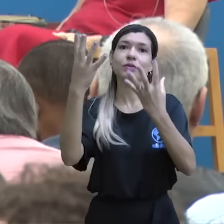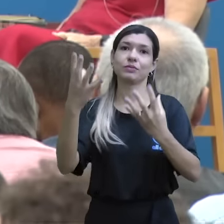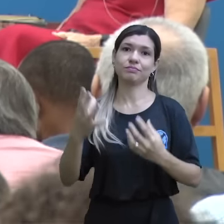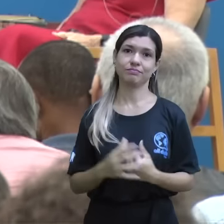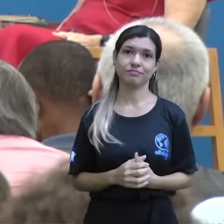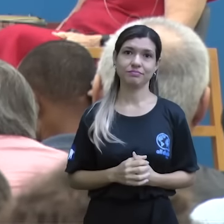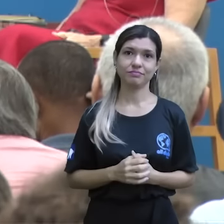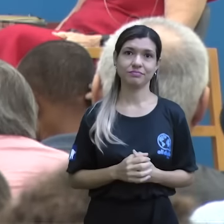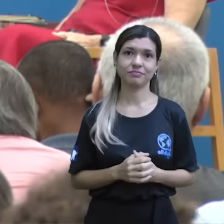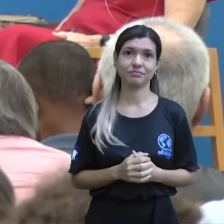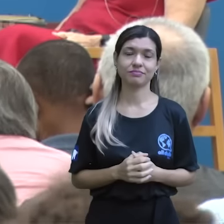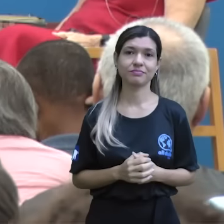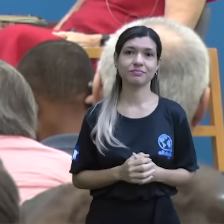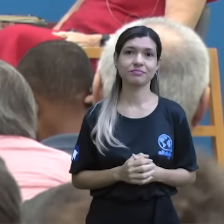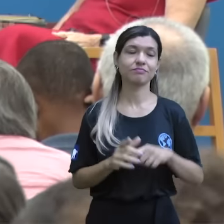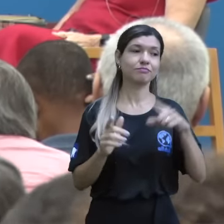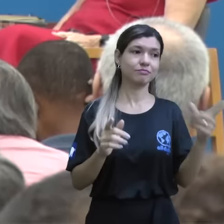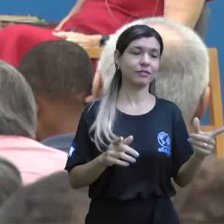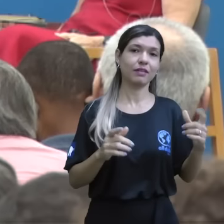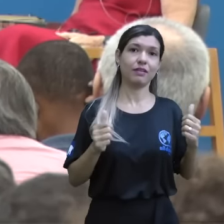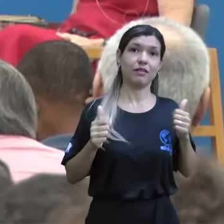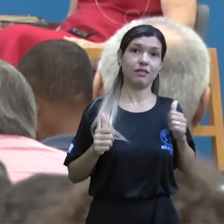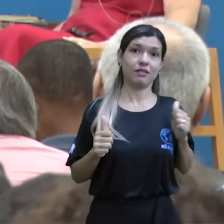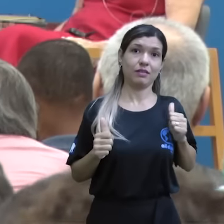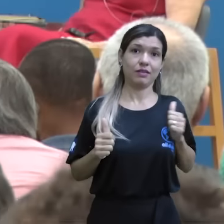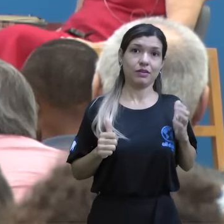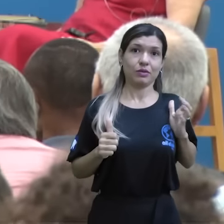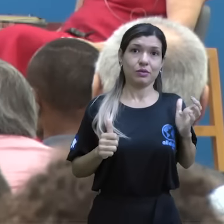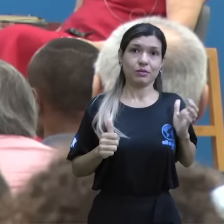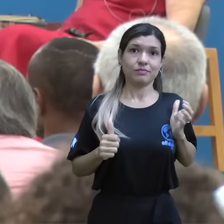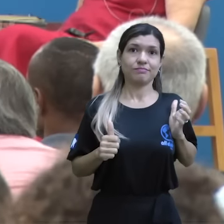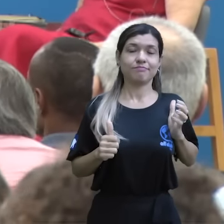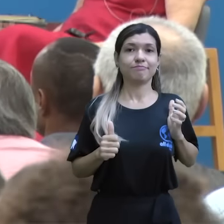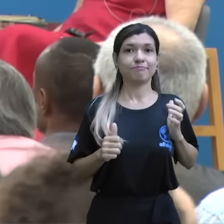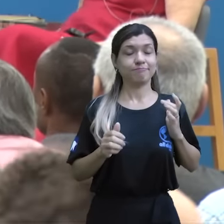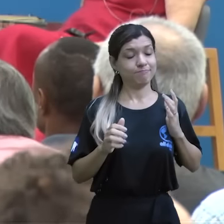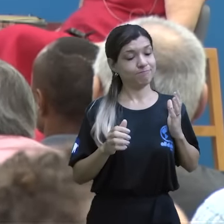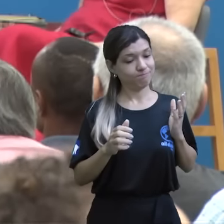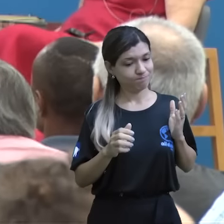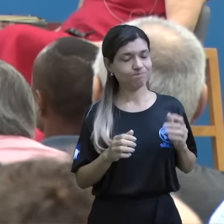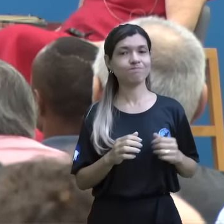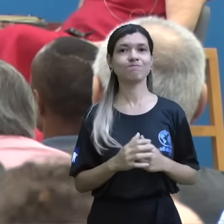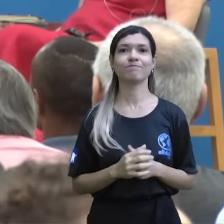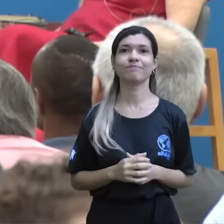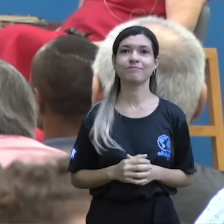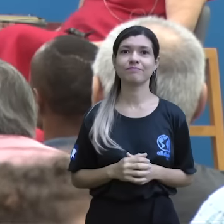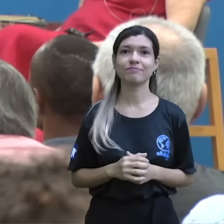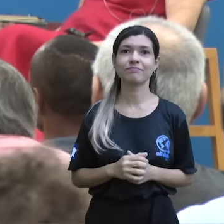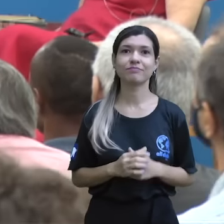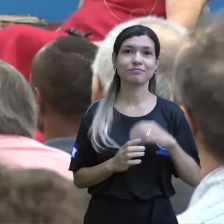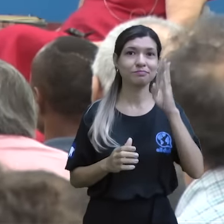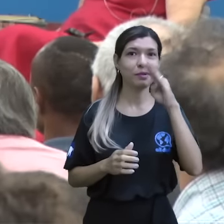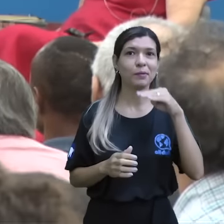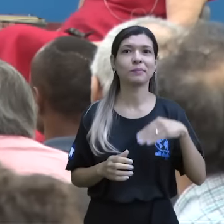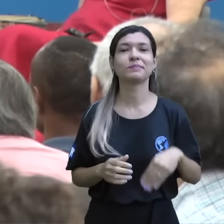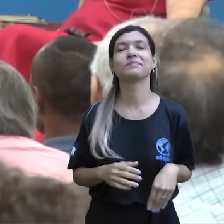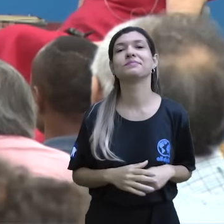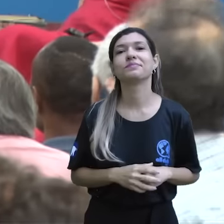Não, eu que agradeço a pergunta. Não sei se quer comentar. As perguntas estão vindo de lá para cá, viu, gente? Tá muita gente aqui na frente